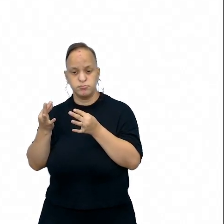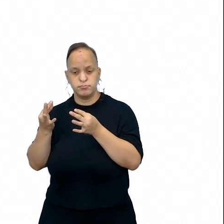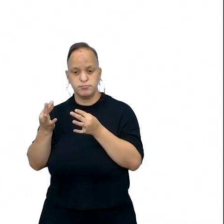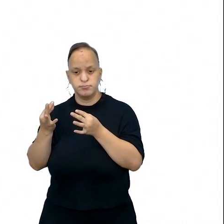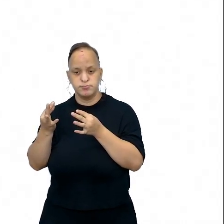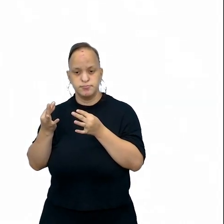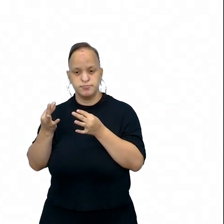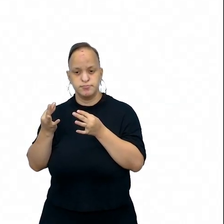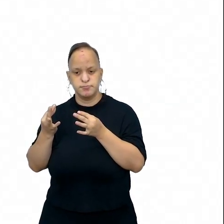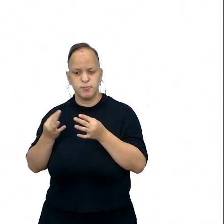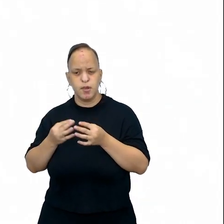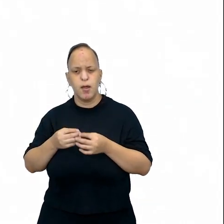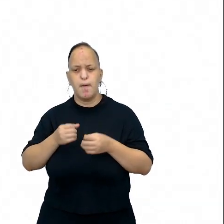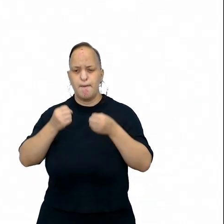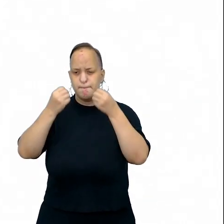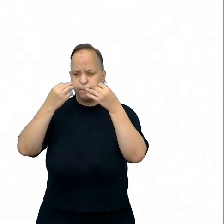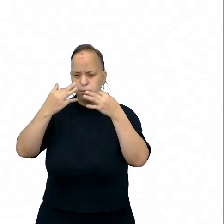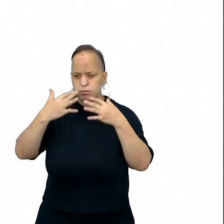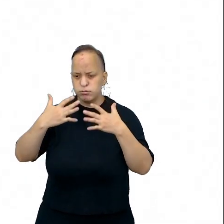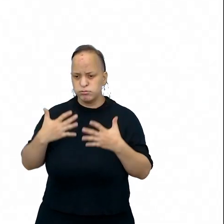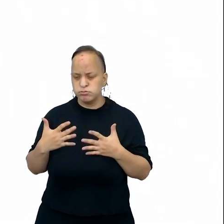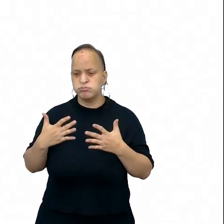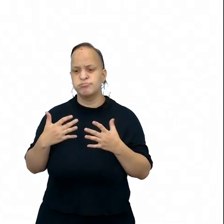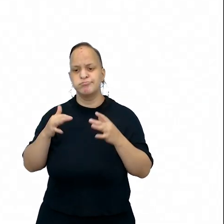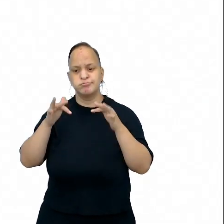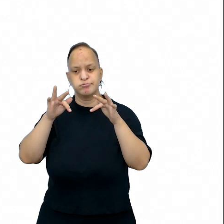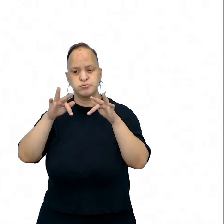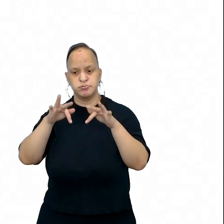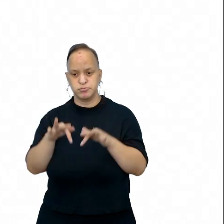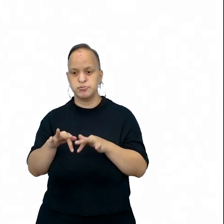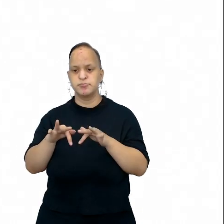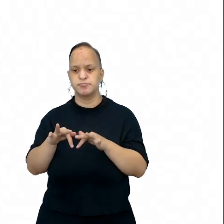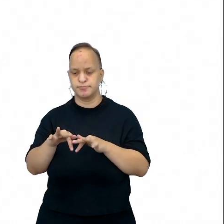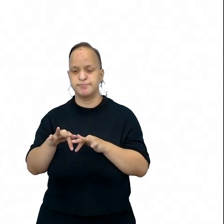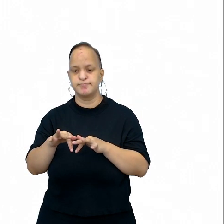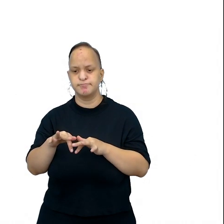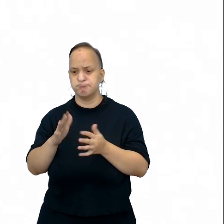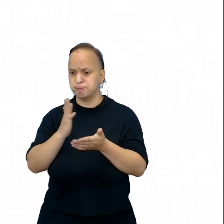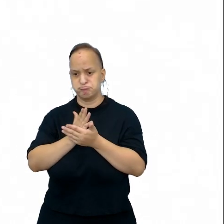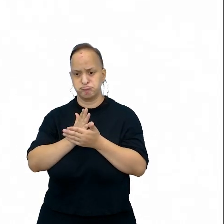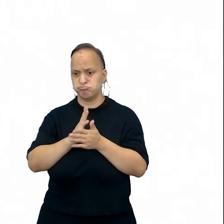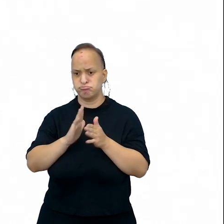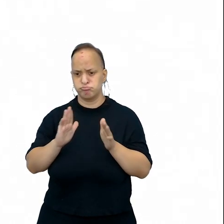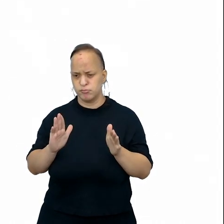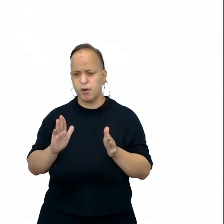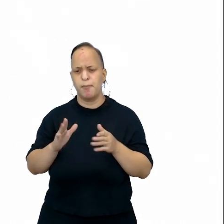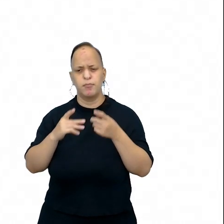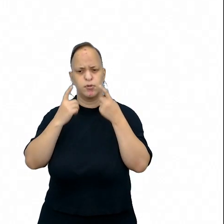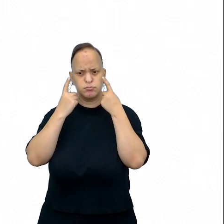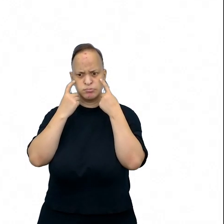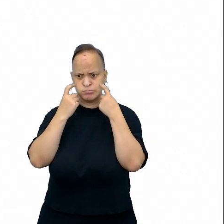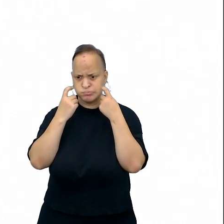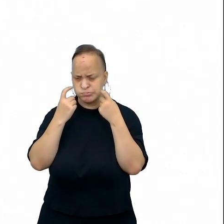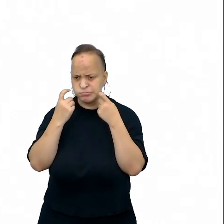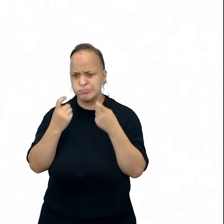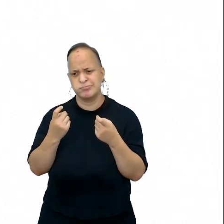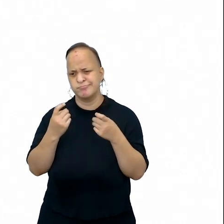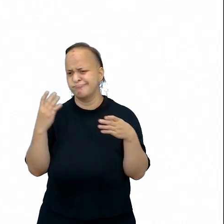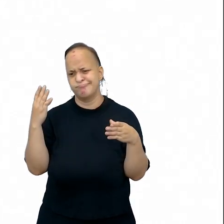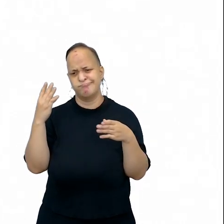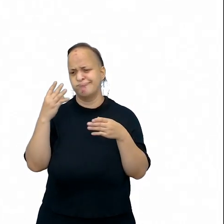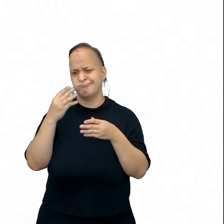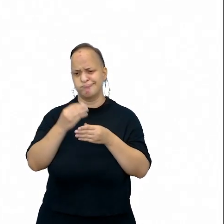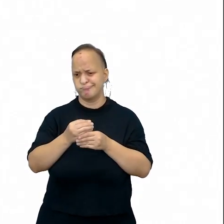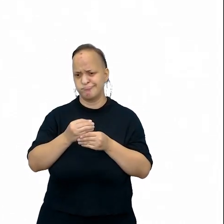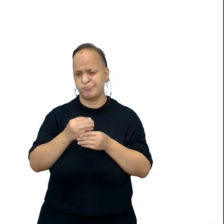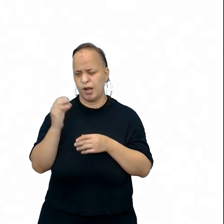Considerações finais, o juiz pronuncia a decisão da sentença e faz o encerramento. é bem interessante. Eu só estou fazendo uma síntese,